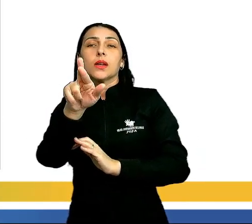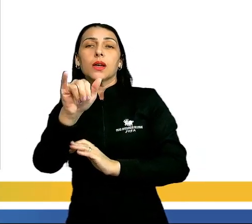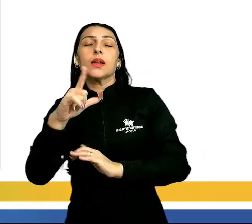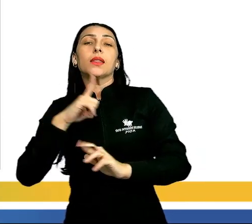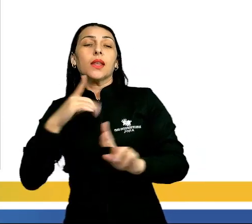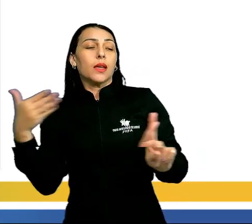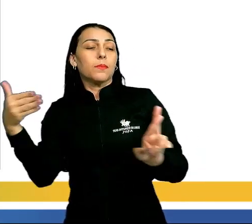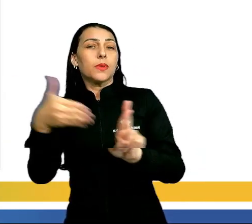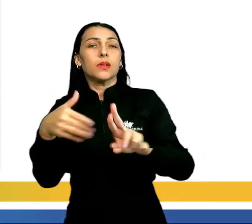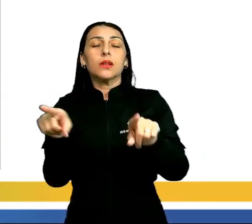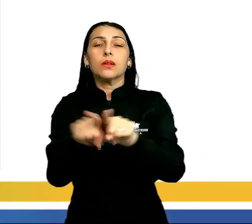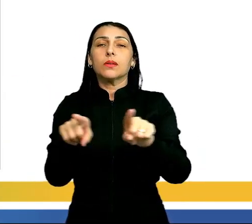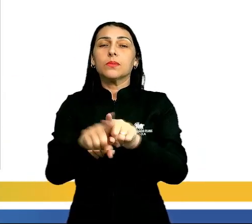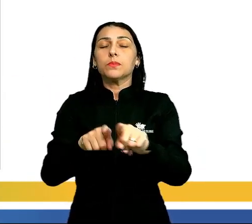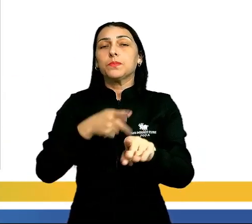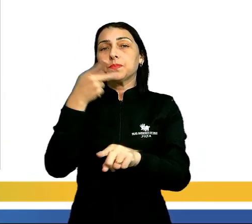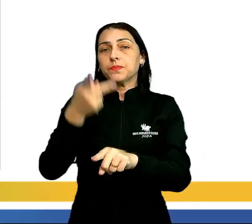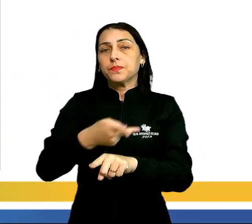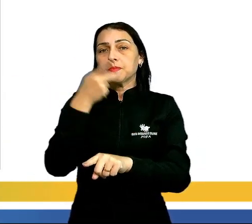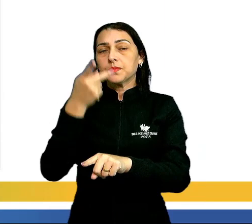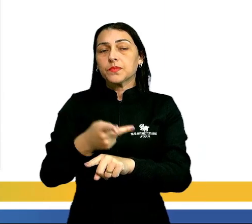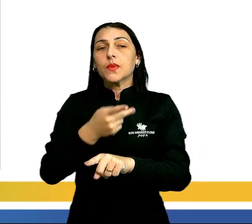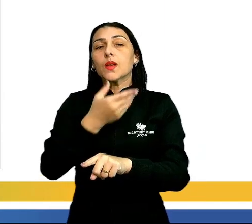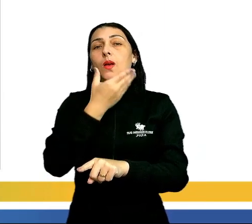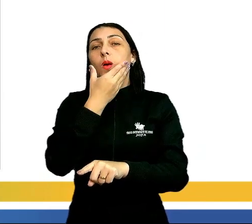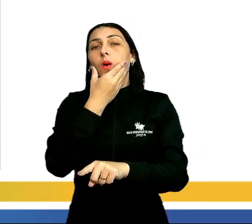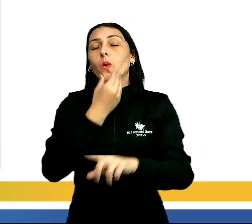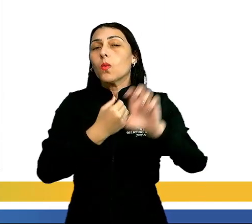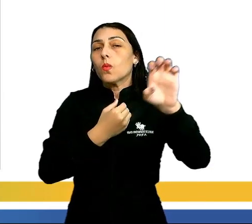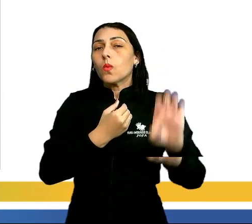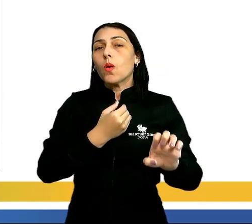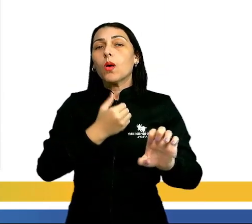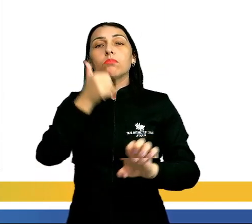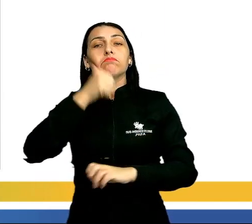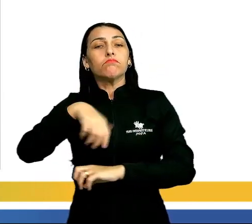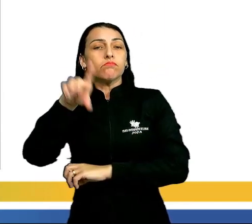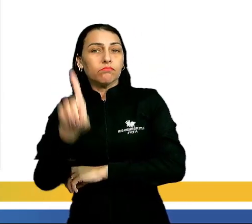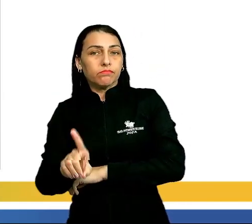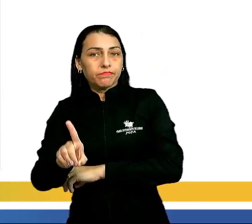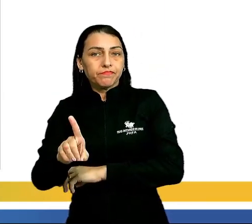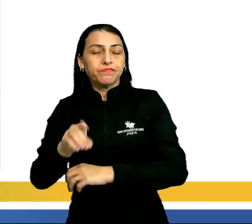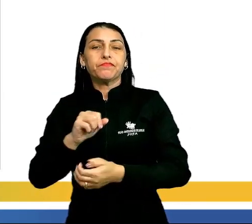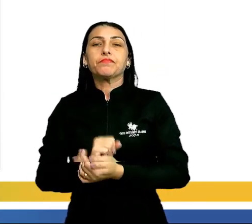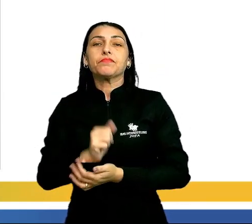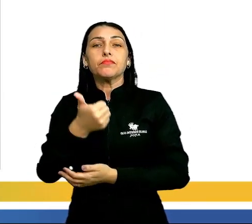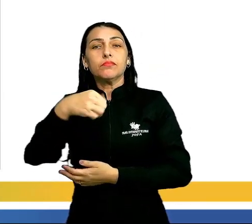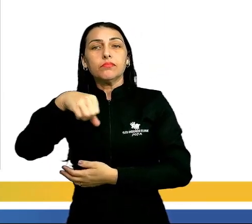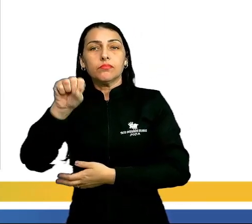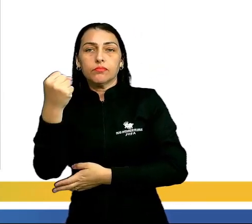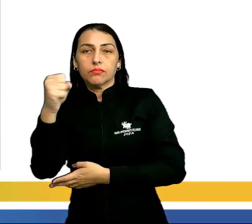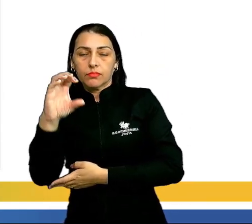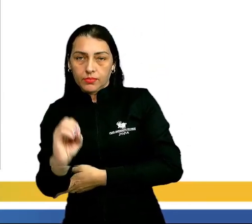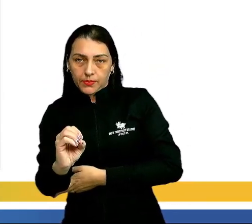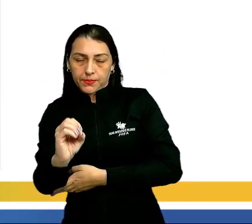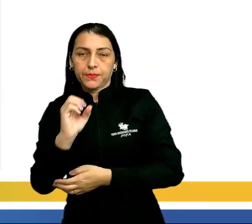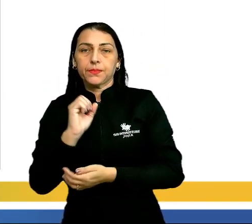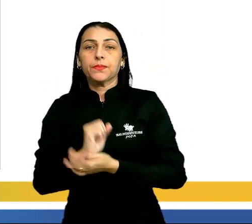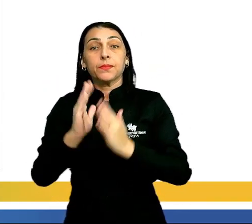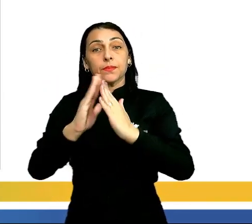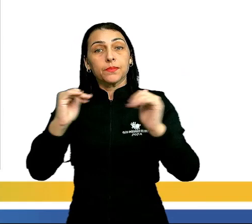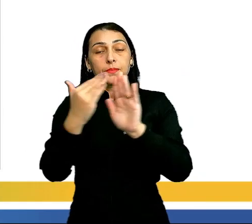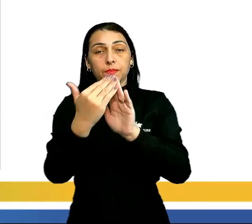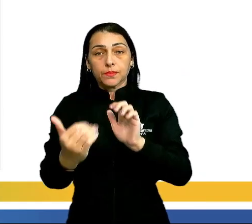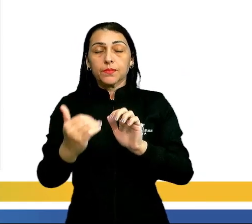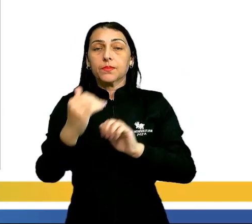ter representado aí, como eu falei, de um lado os homens, do outro lado as mulheres. Em 1980, a